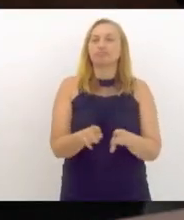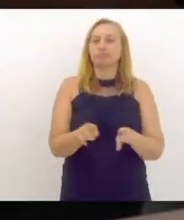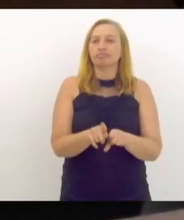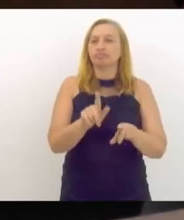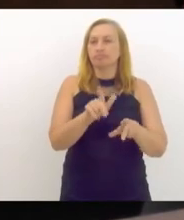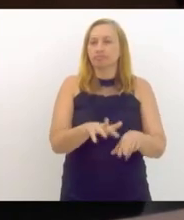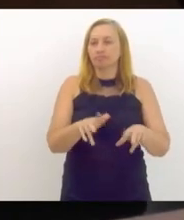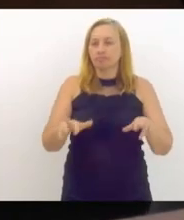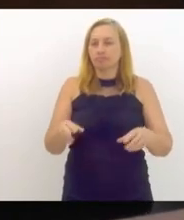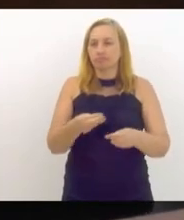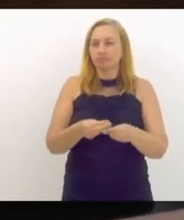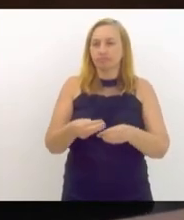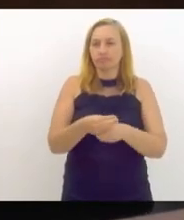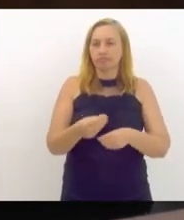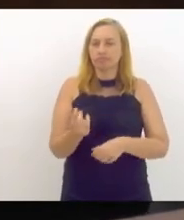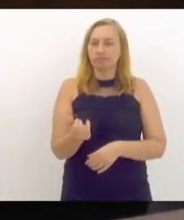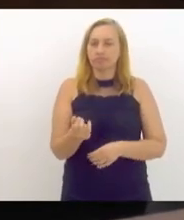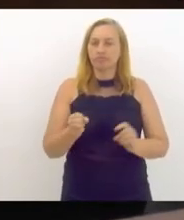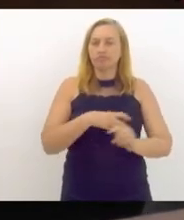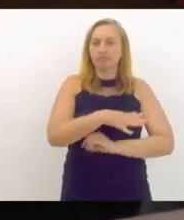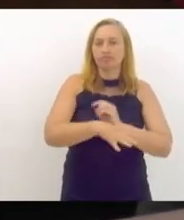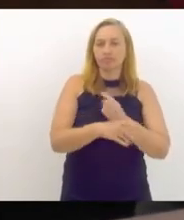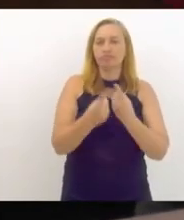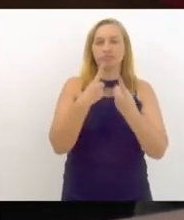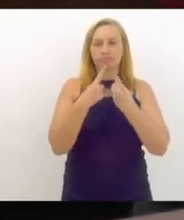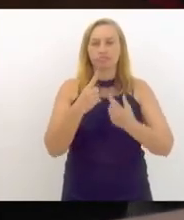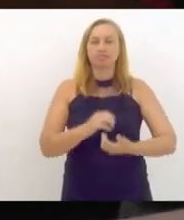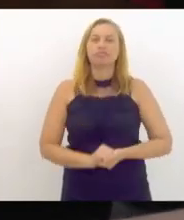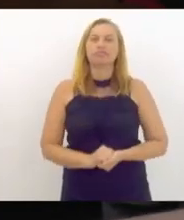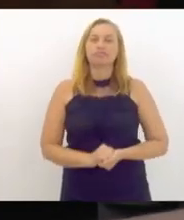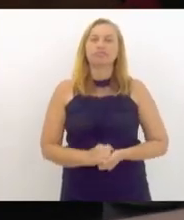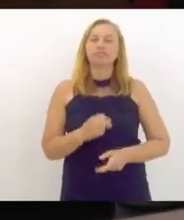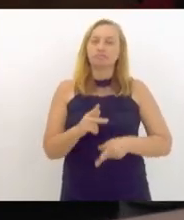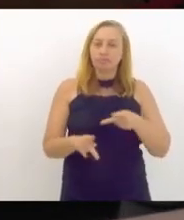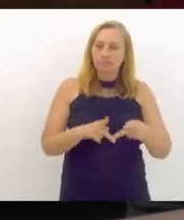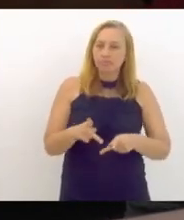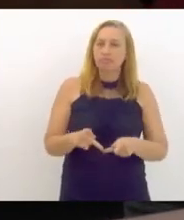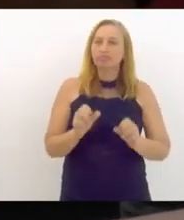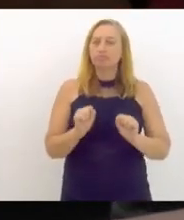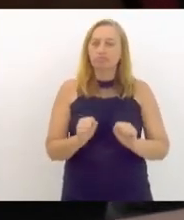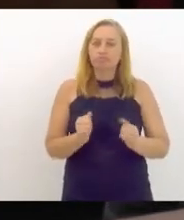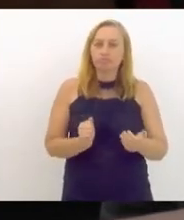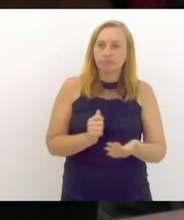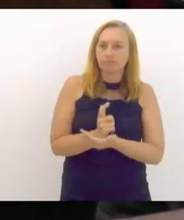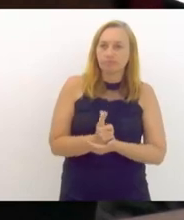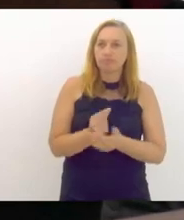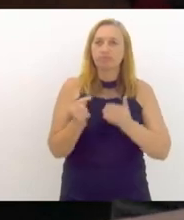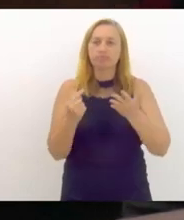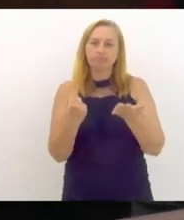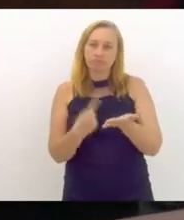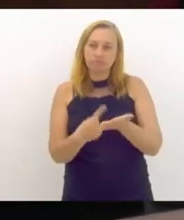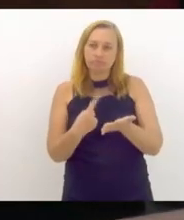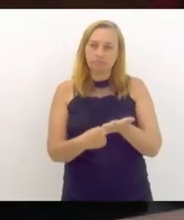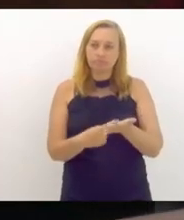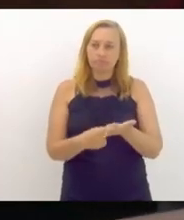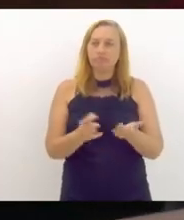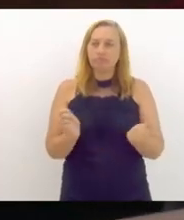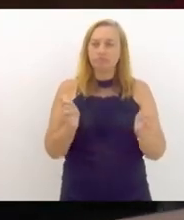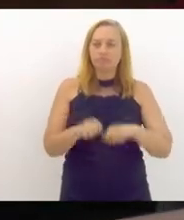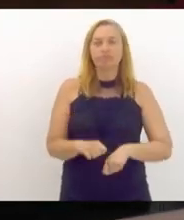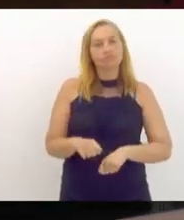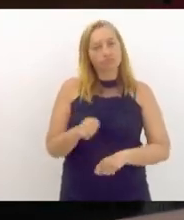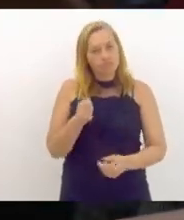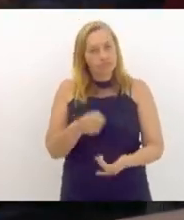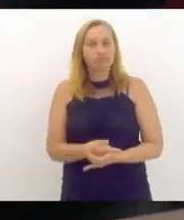diversos outros municípios. Então, a tarifa social tem que ser discutida para que a população possa pagar de acordo com o que ela tem possibilidade de